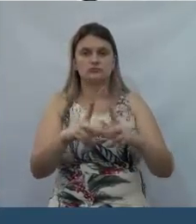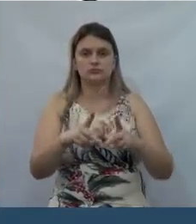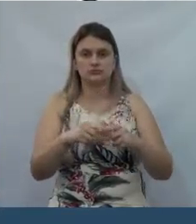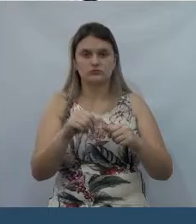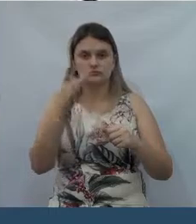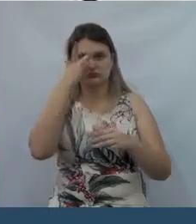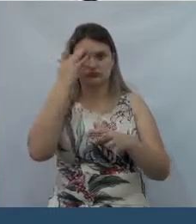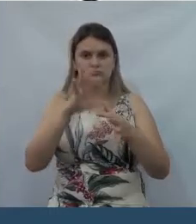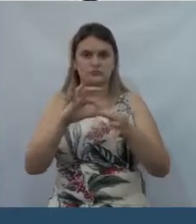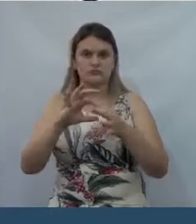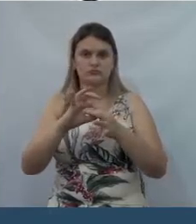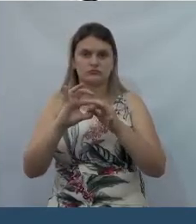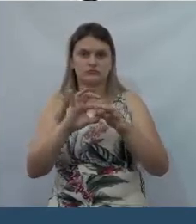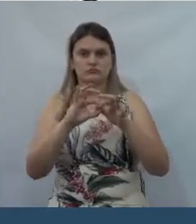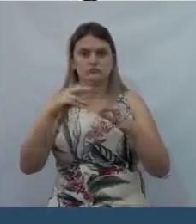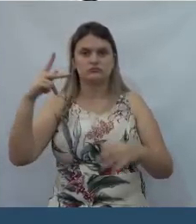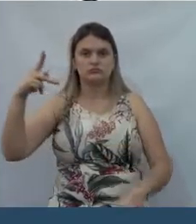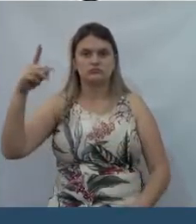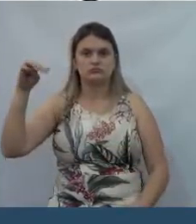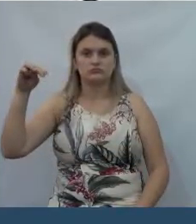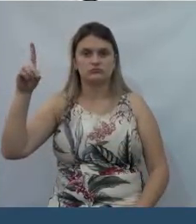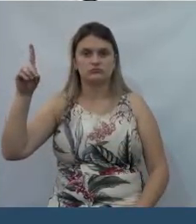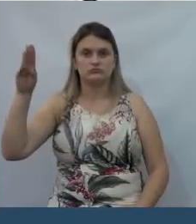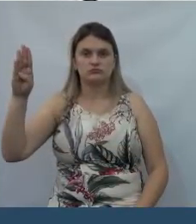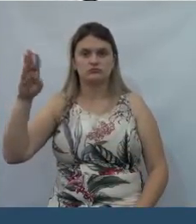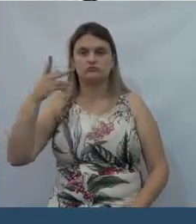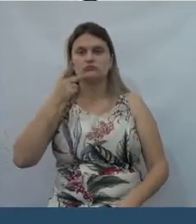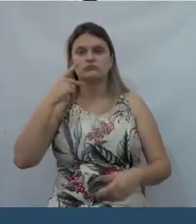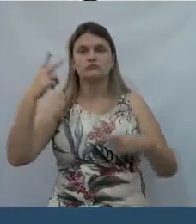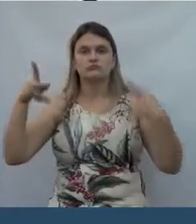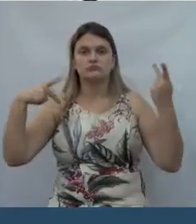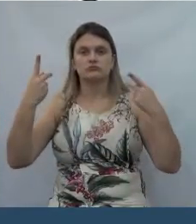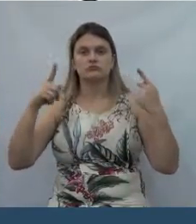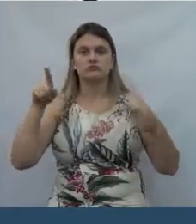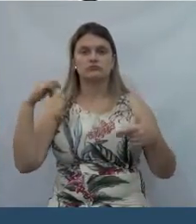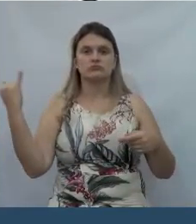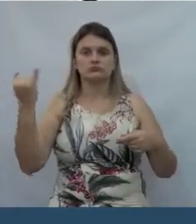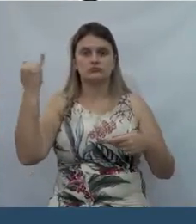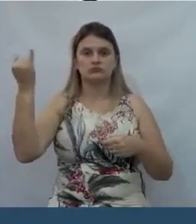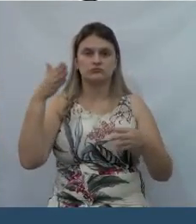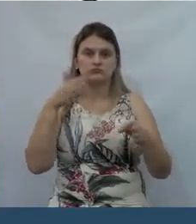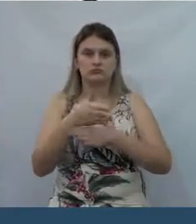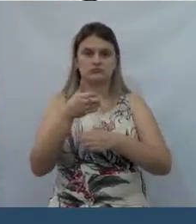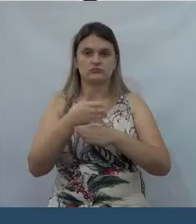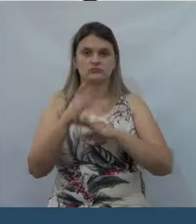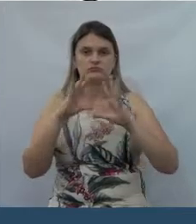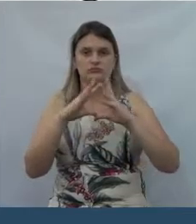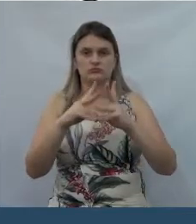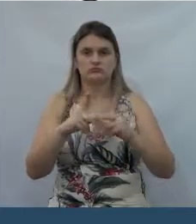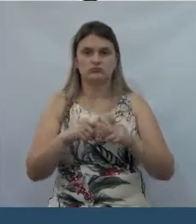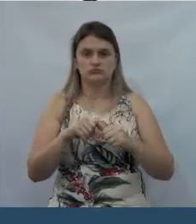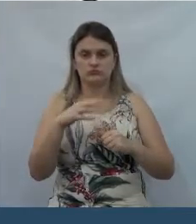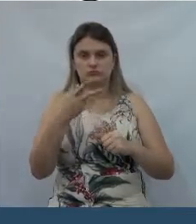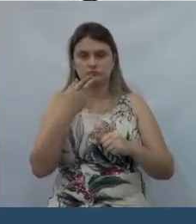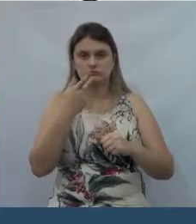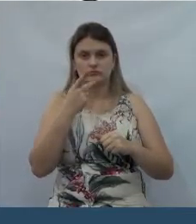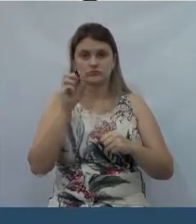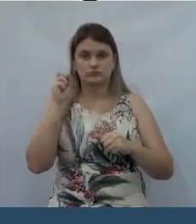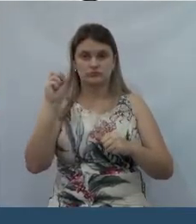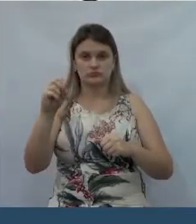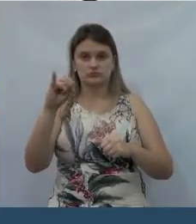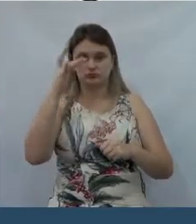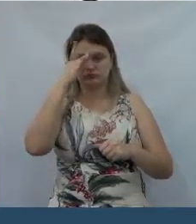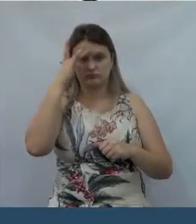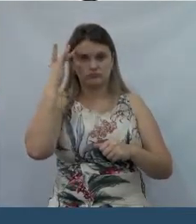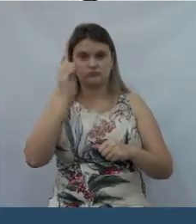os filiados do PMDB que participam do diretório. Mas a política é importante, a participação de todos. Se as pessoas de